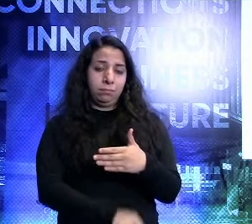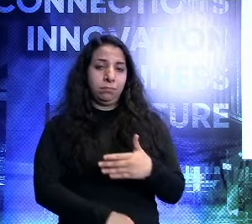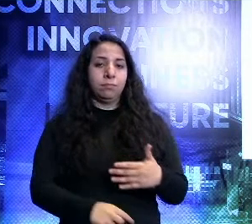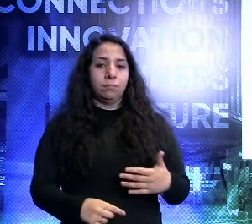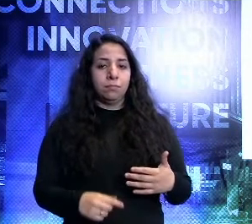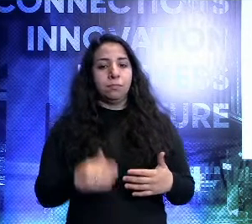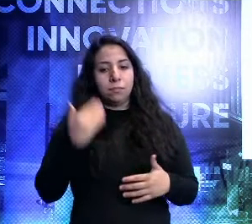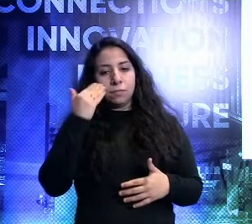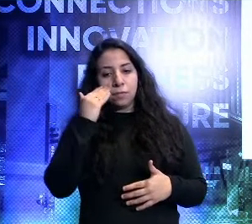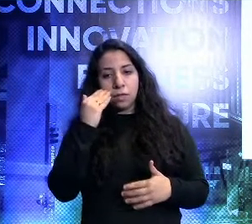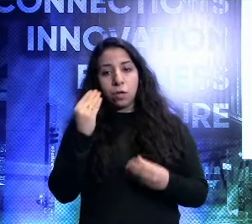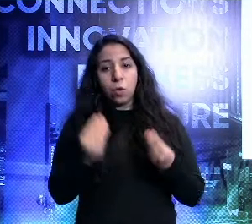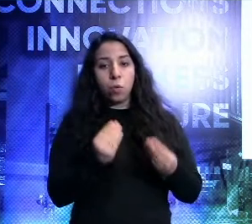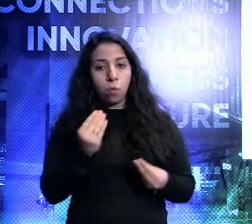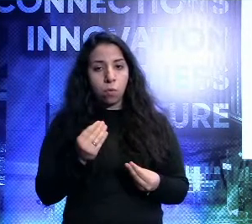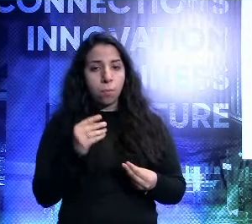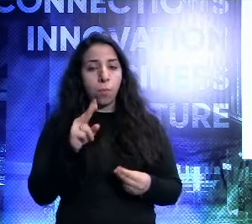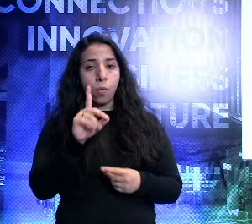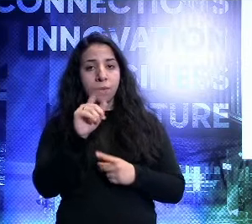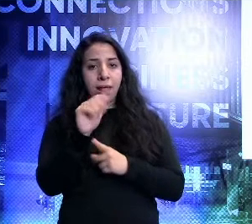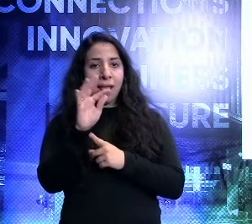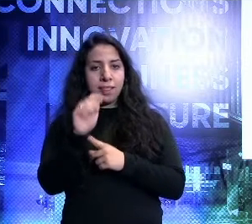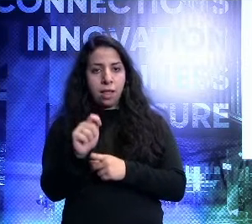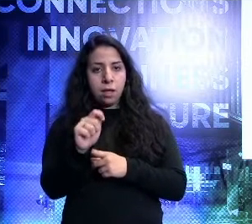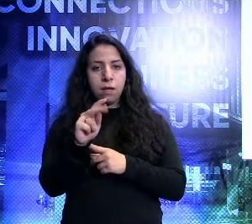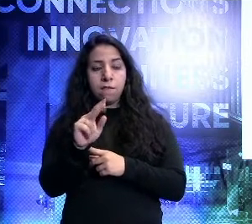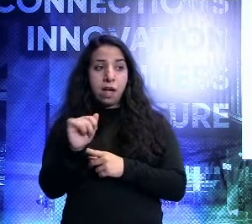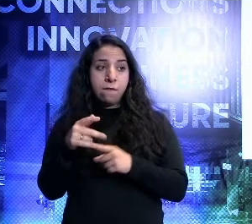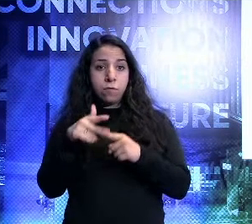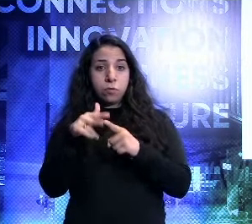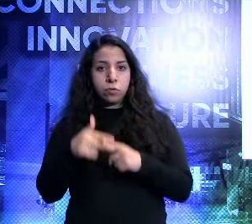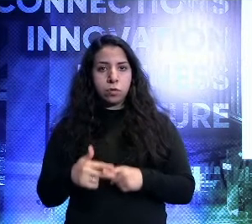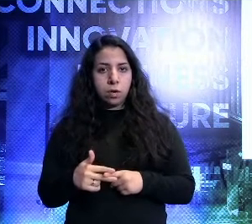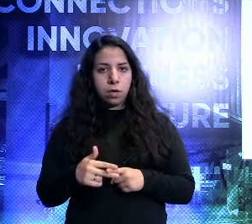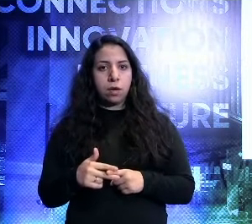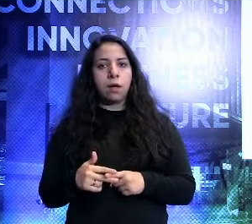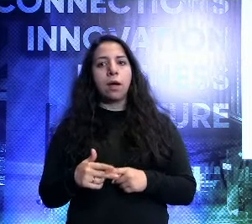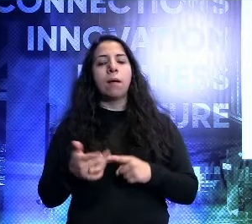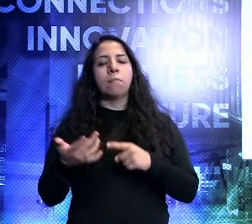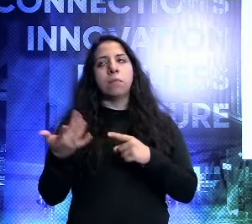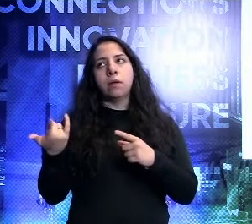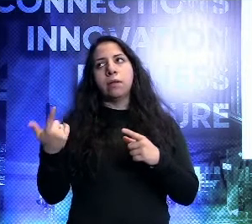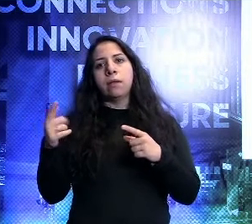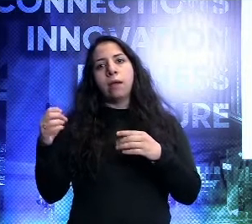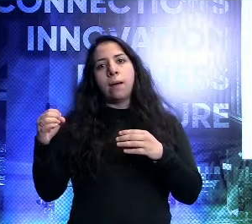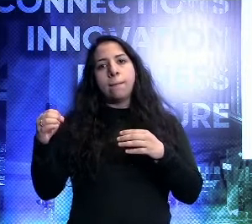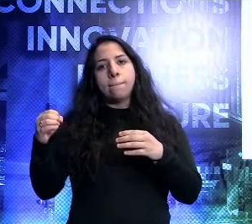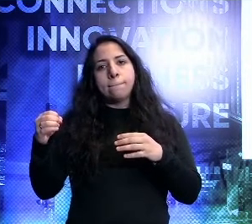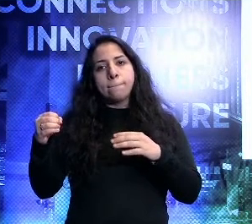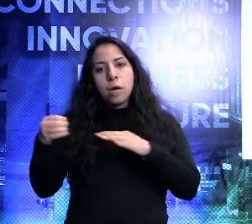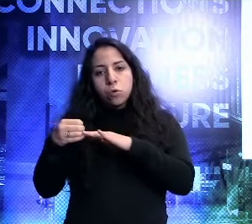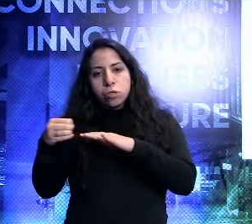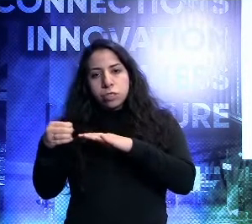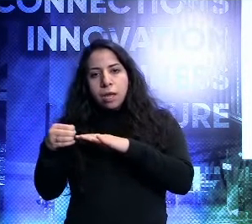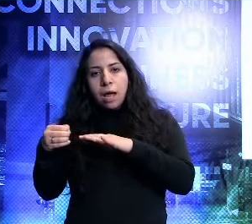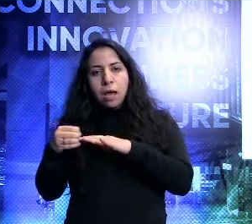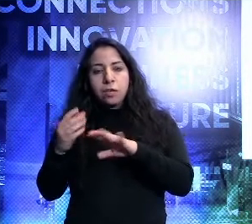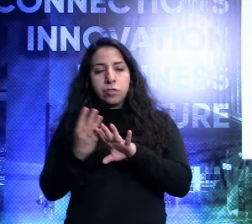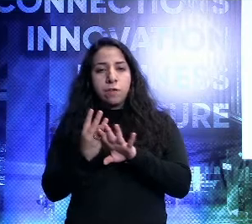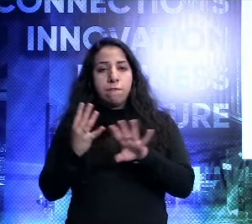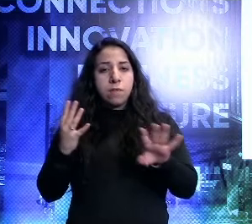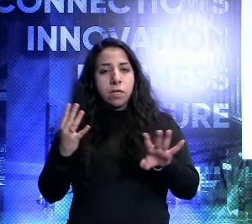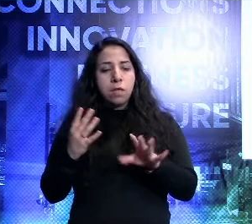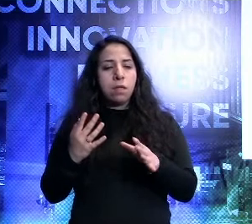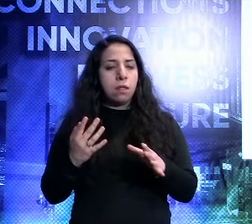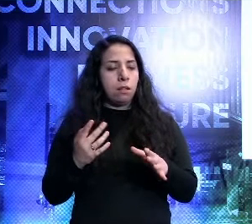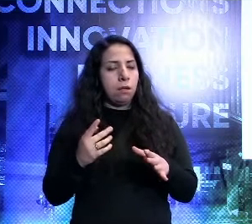está usando vai funcionar. Isso serve para banco de dados, isso serve para máquina virtual, isso serve para fila, isso serve para qualquer coisa. Para